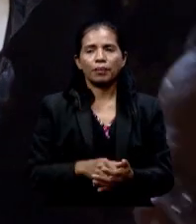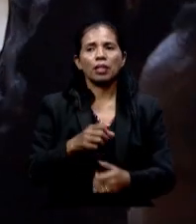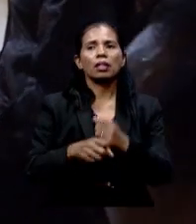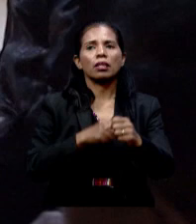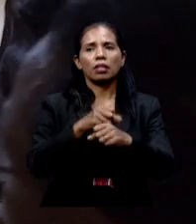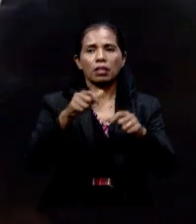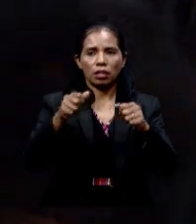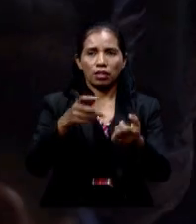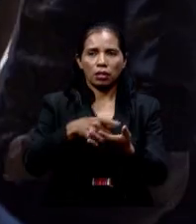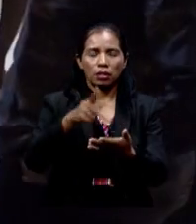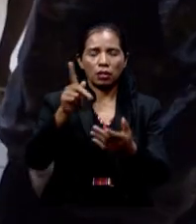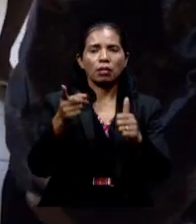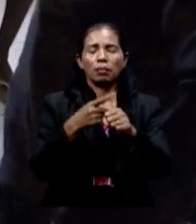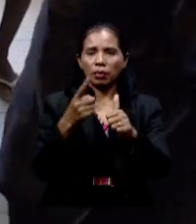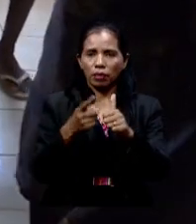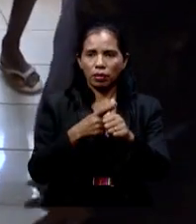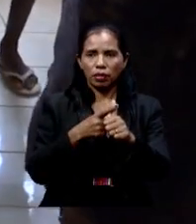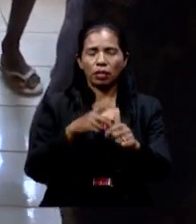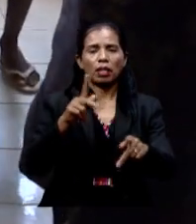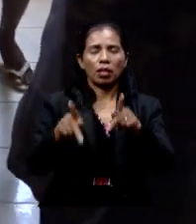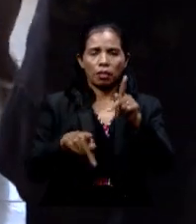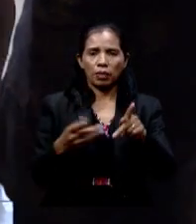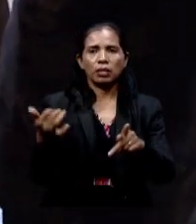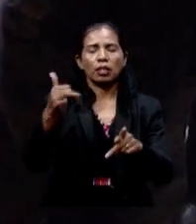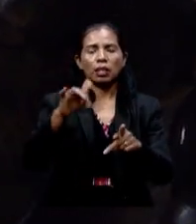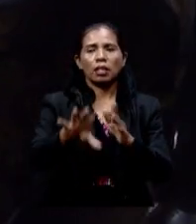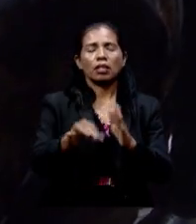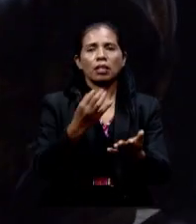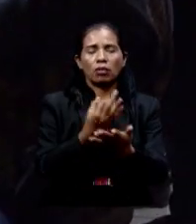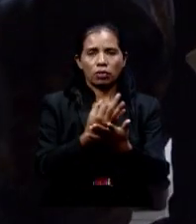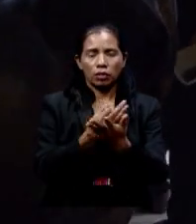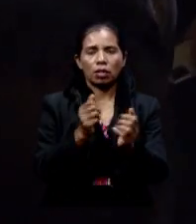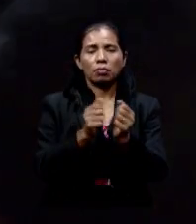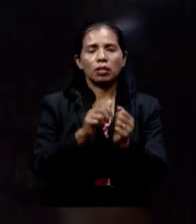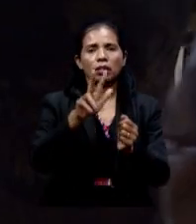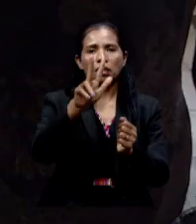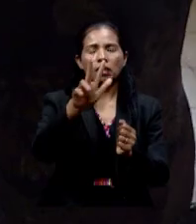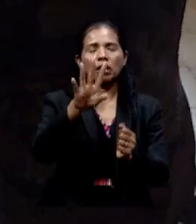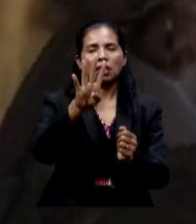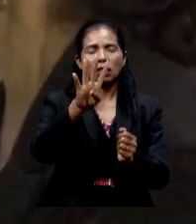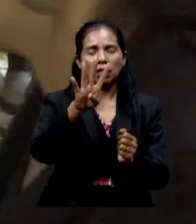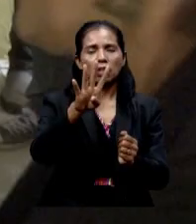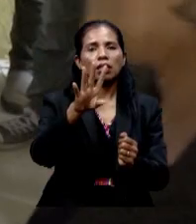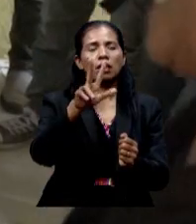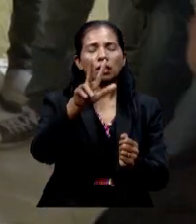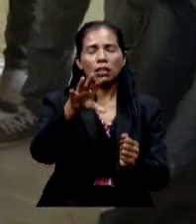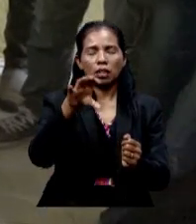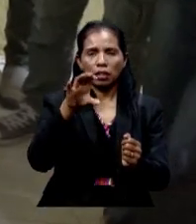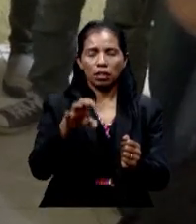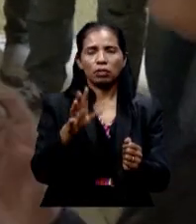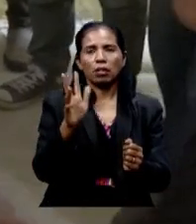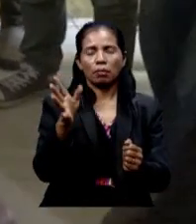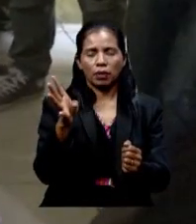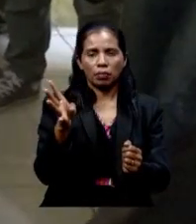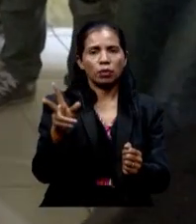ne ia pagamento fase primeiro, cada beneficiário se reta um dólar atos tolo ha nulo resingrua, tamba governo anterior ha sauna subsídio